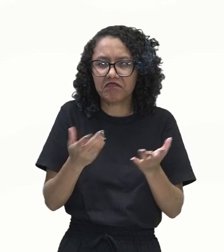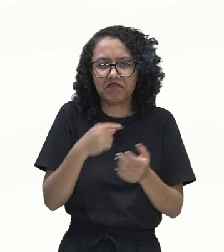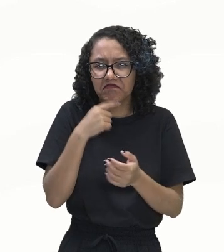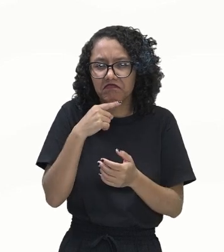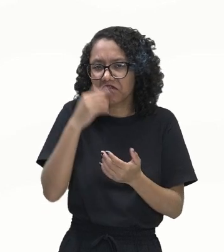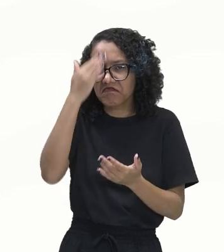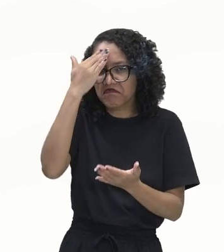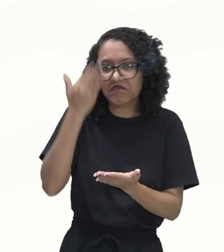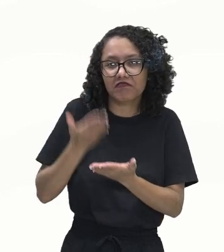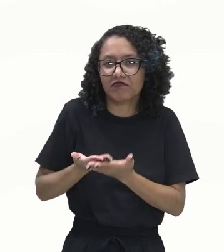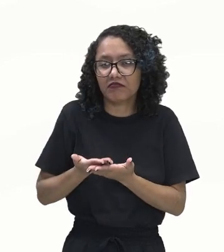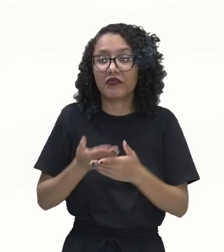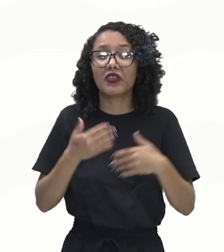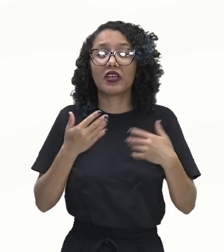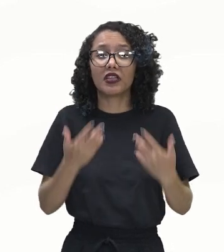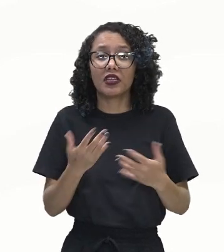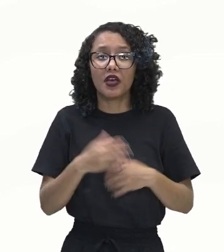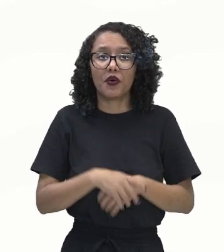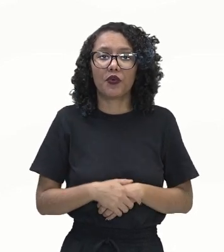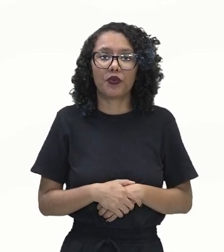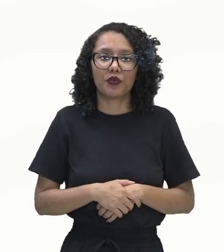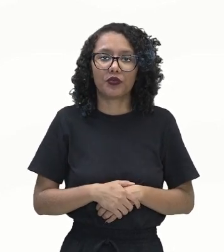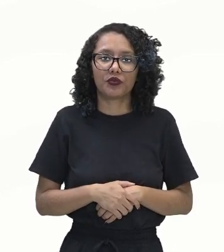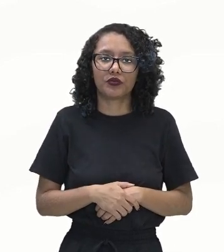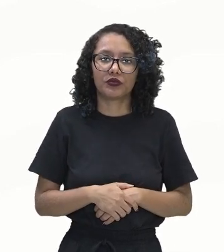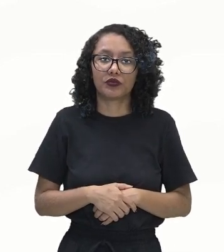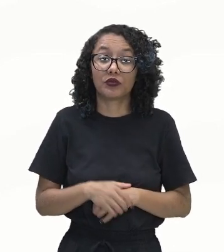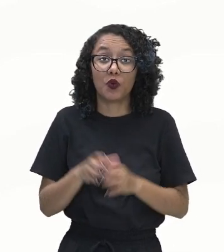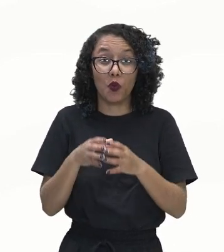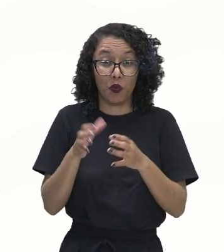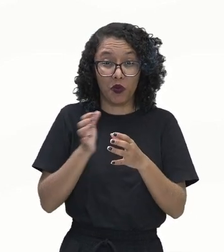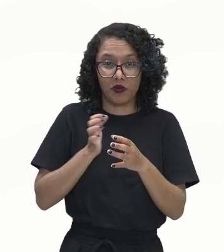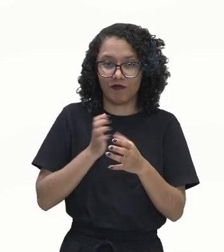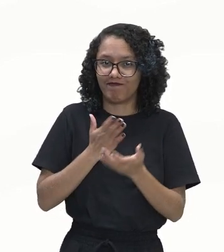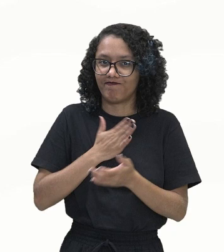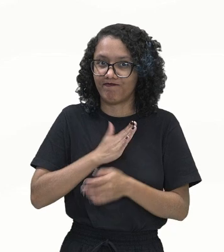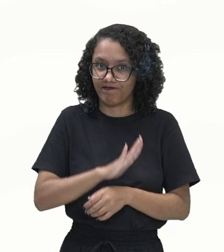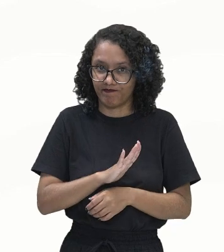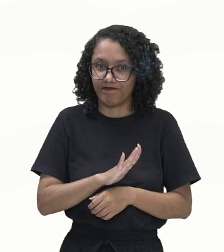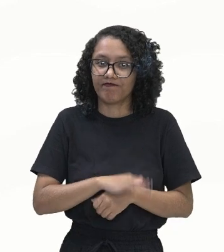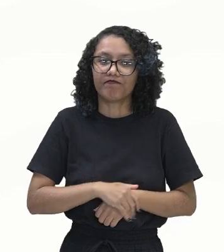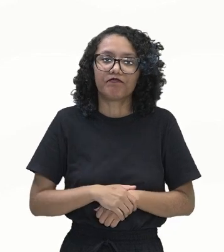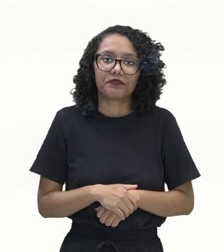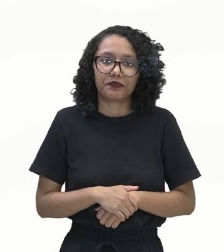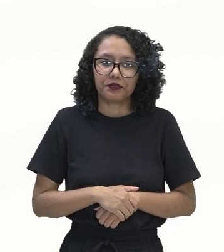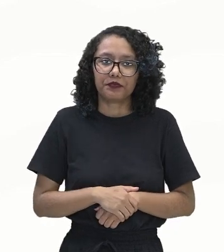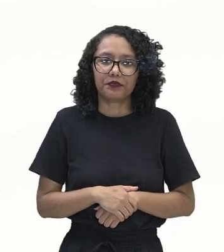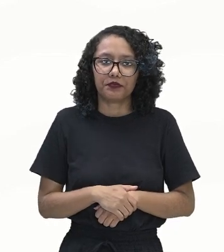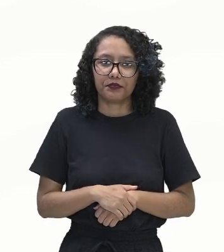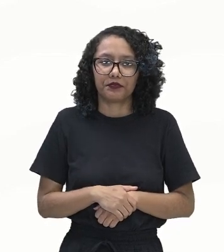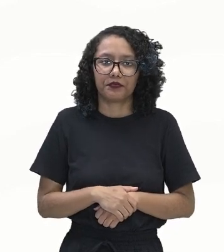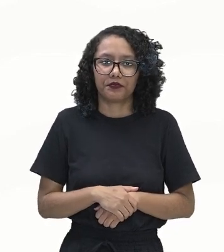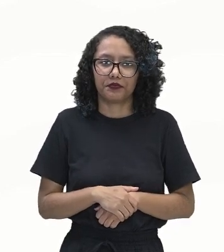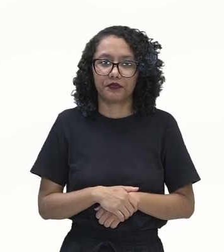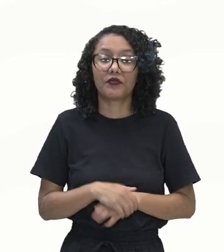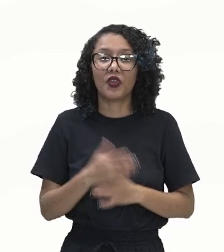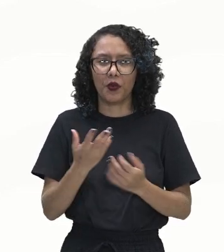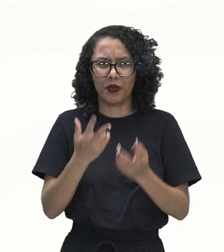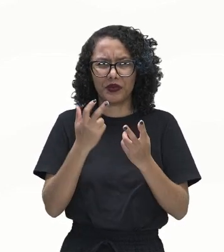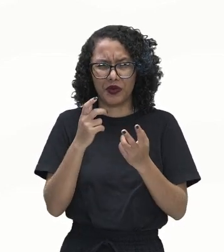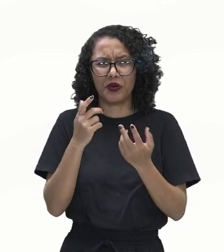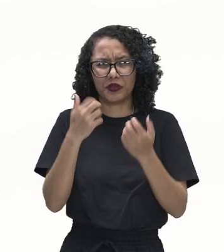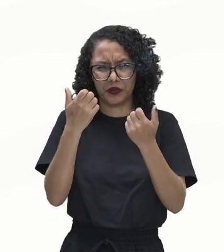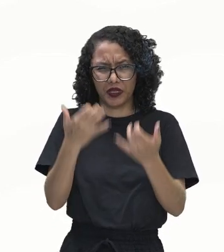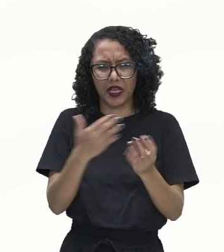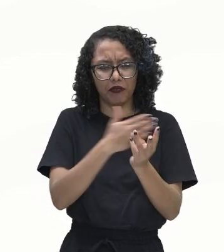a elite, ela vai se descontentar em relação a isso. Vocês lembram que a gente falou que vai haver vários segmentos?